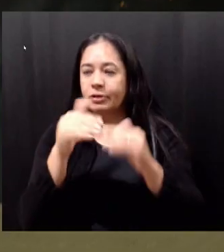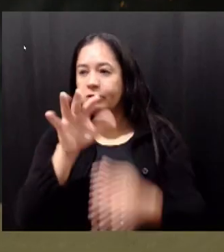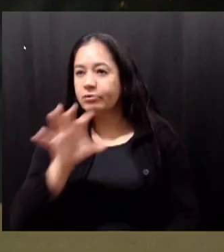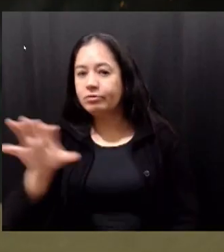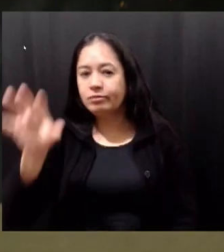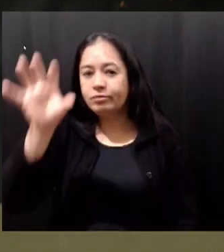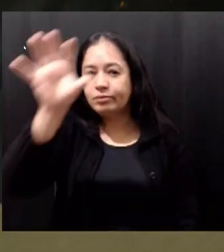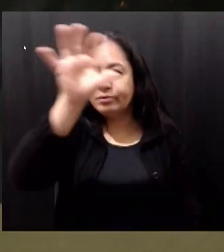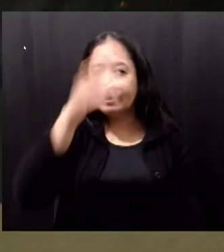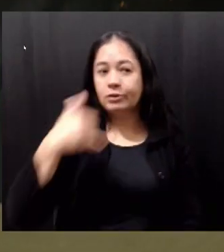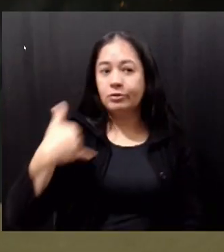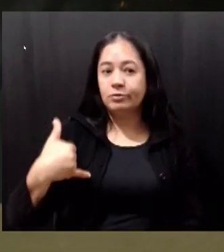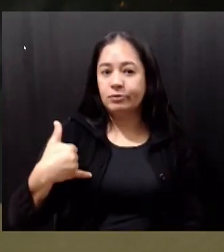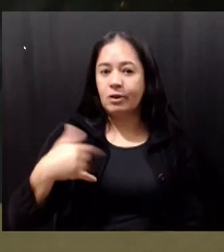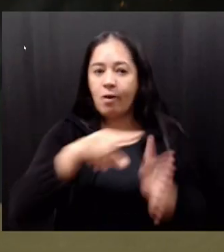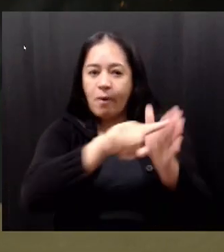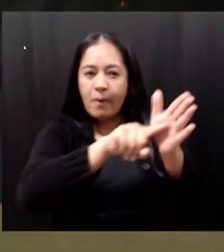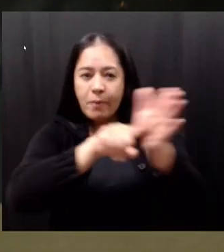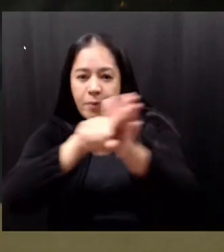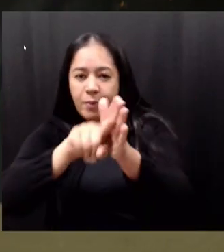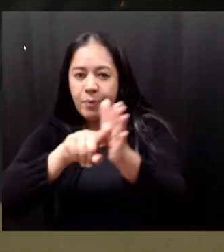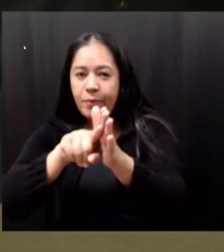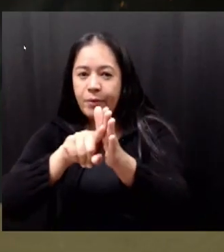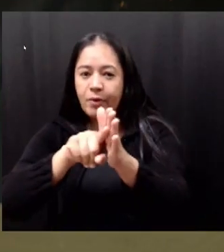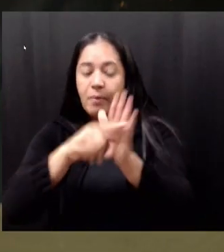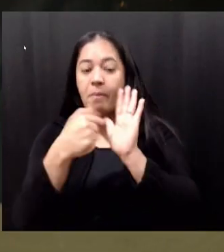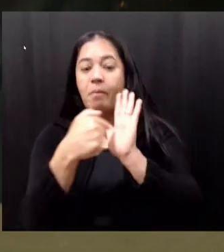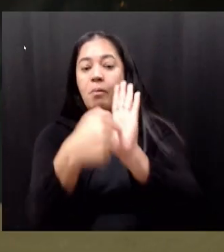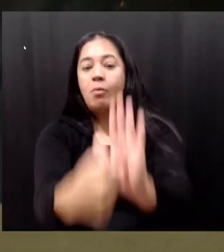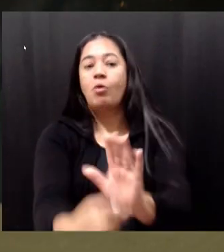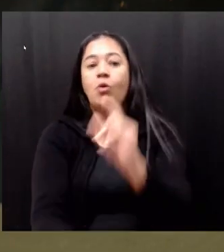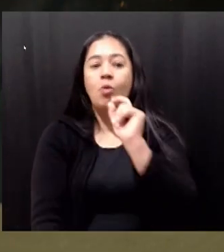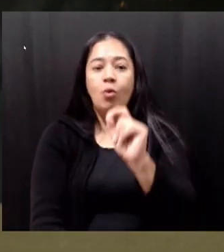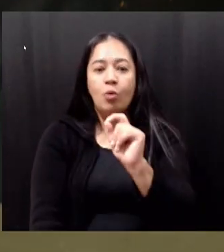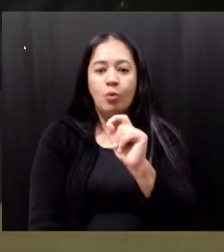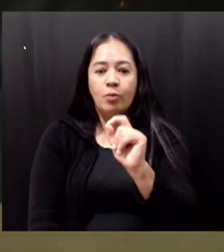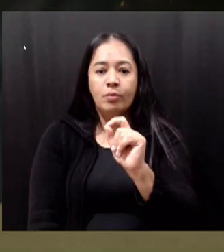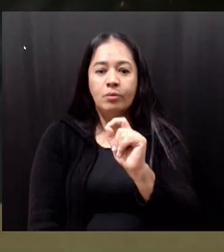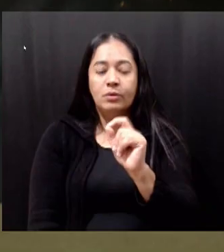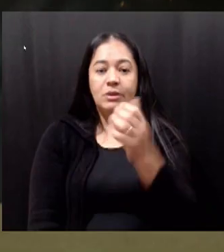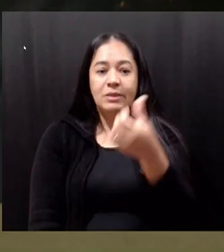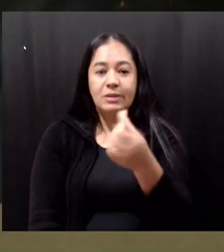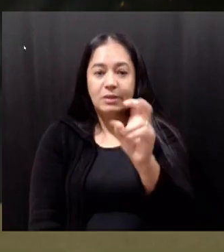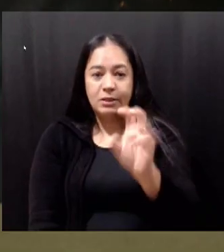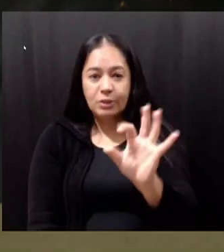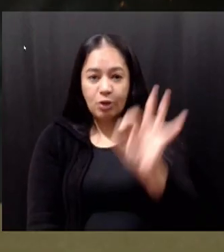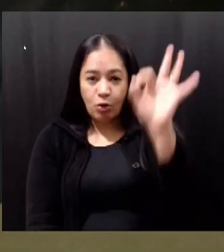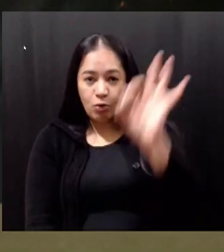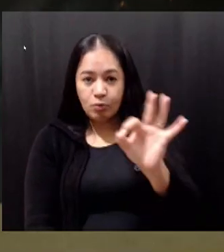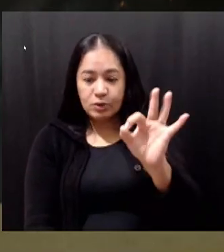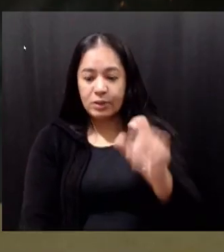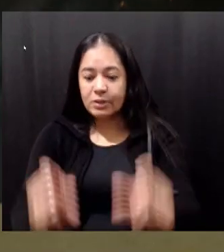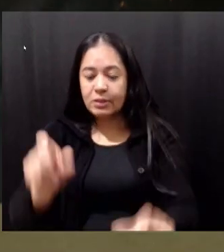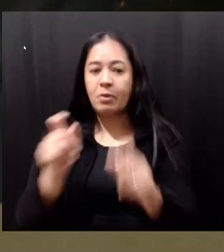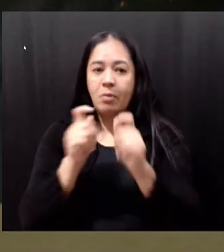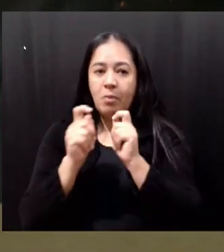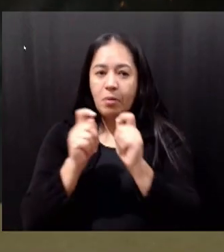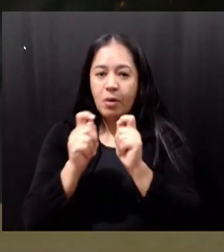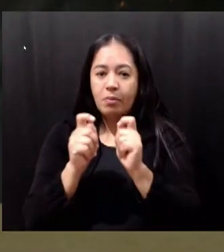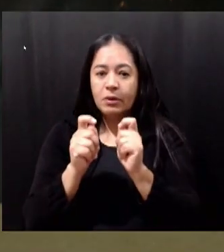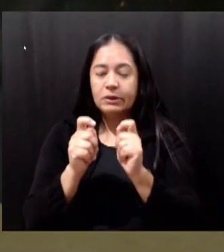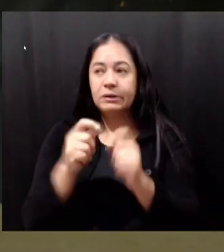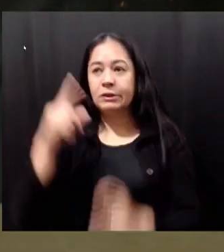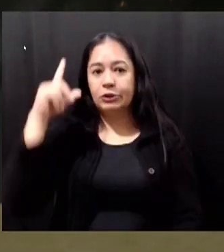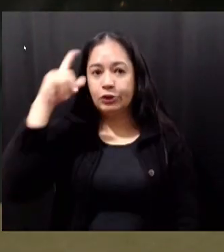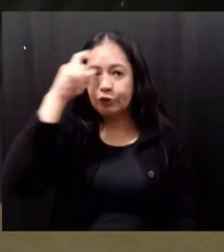pesquisa revelou, aliás, perdão, que 65% dos entrevistados enfrentam dificuldades emocionais